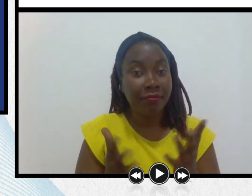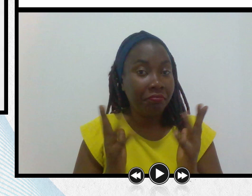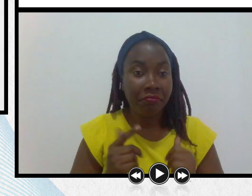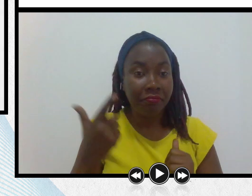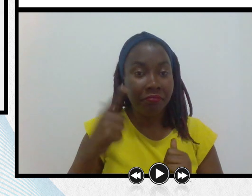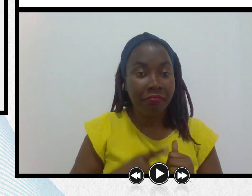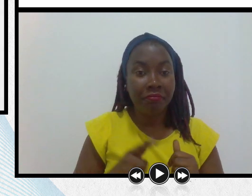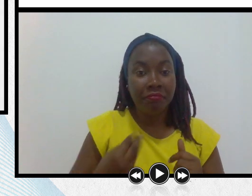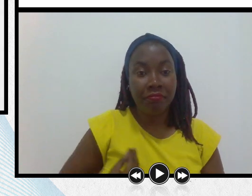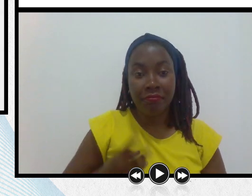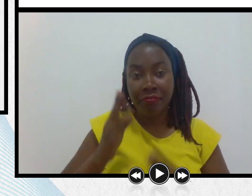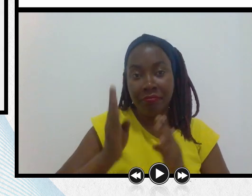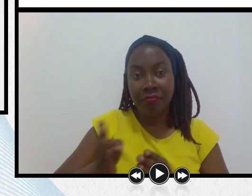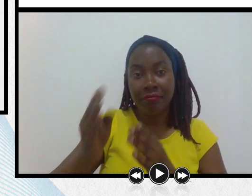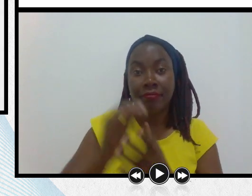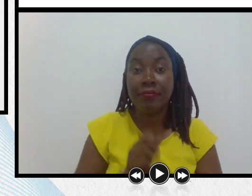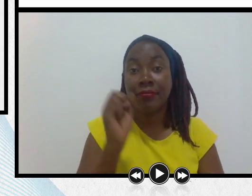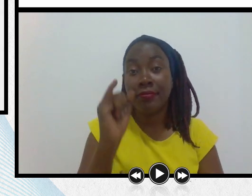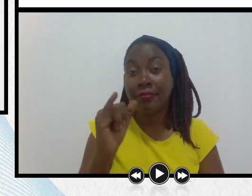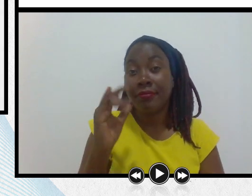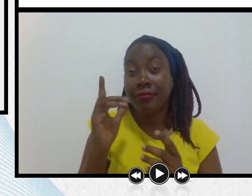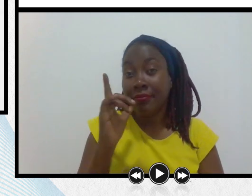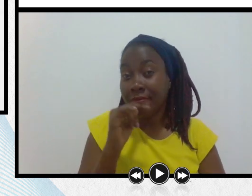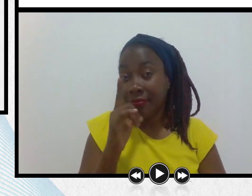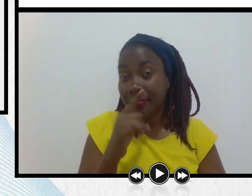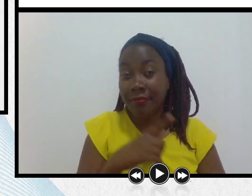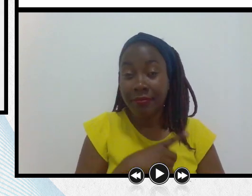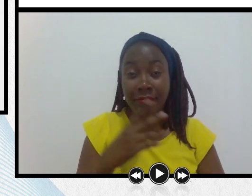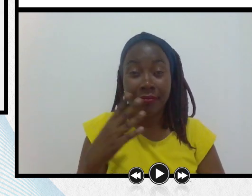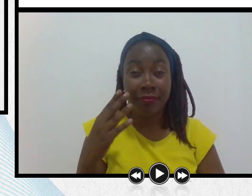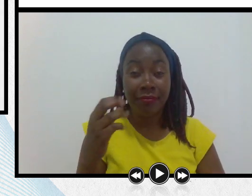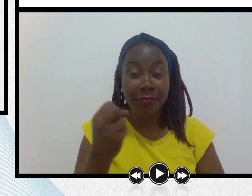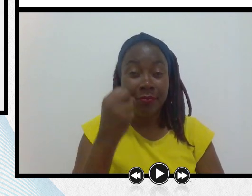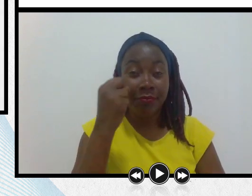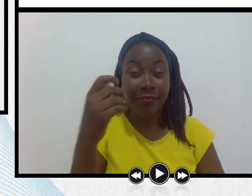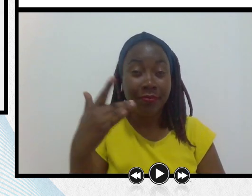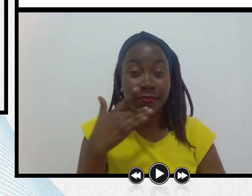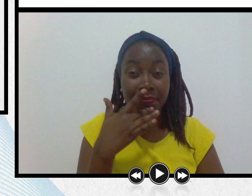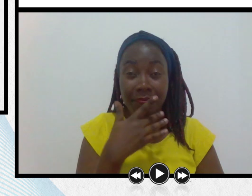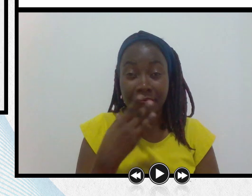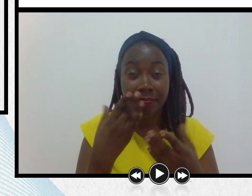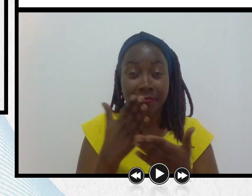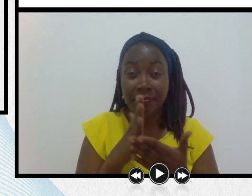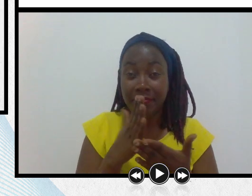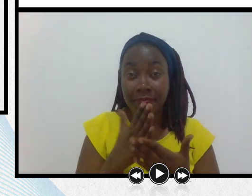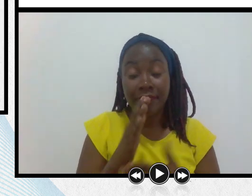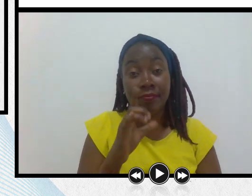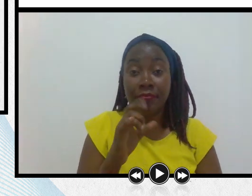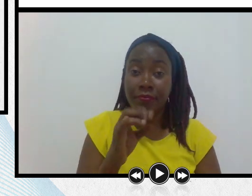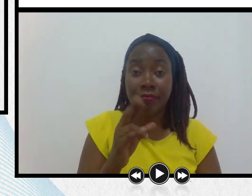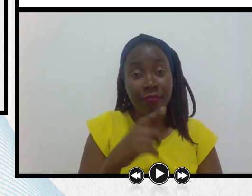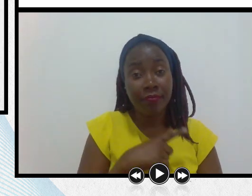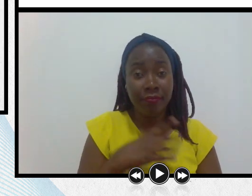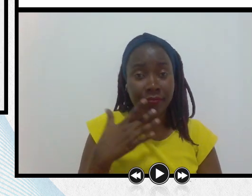segue. Se a água tiver um forte sabor residual, cloro tem